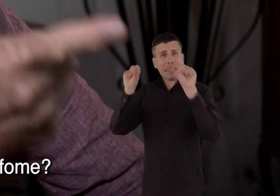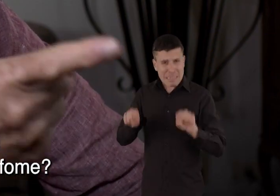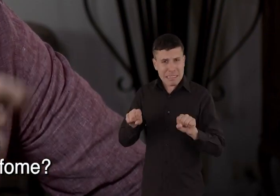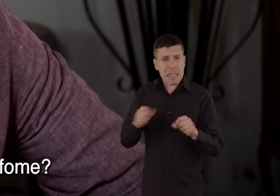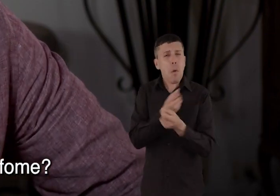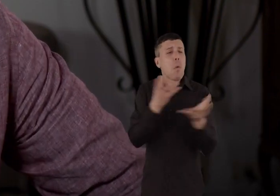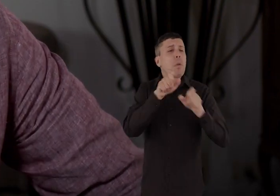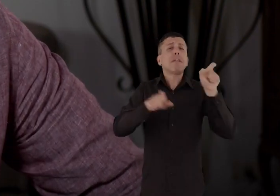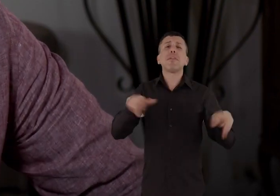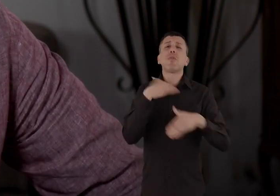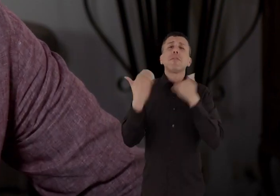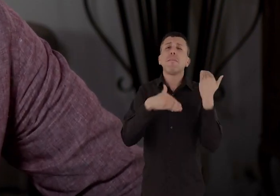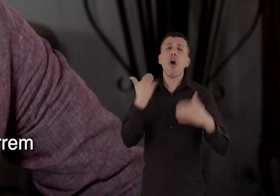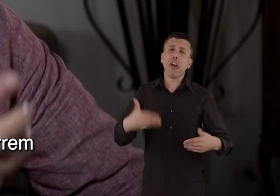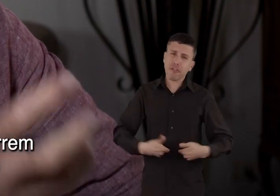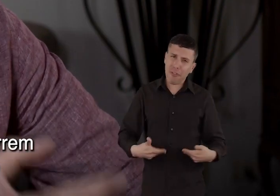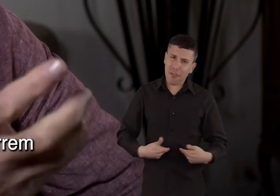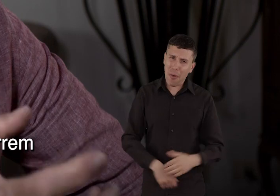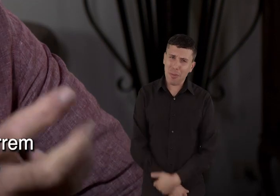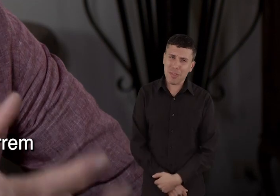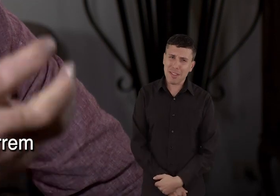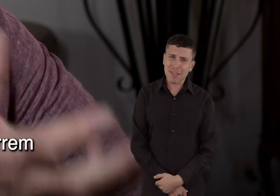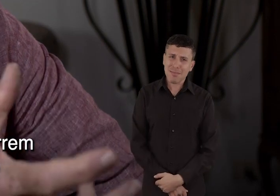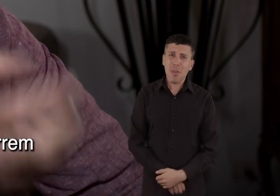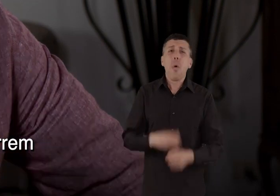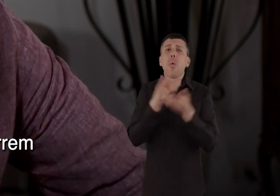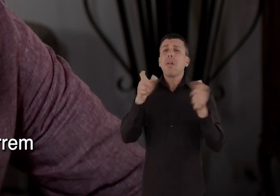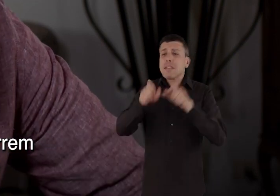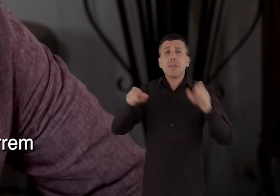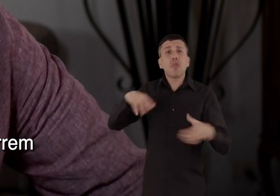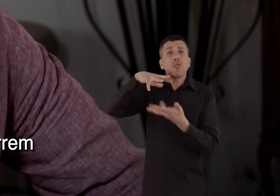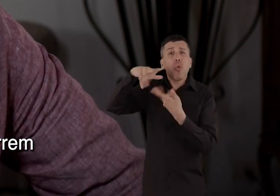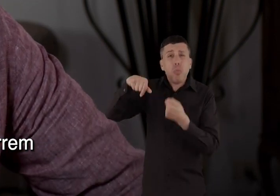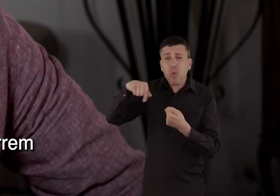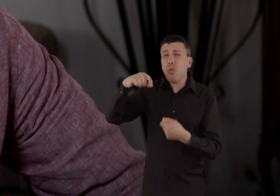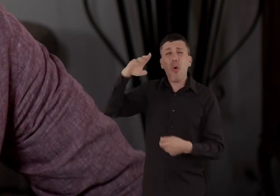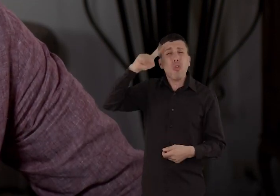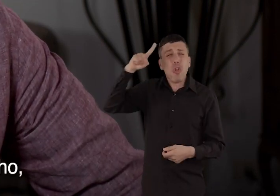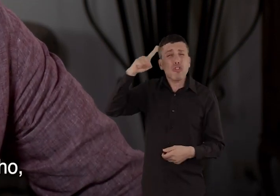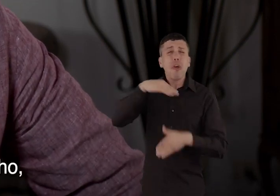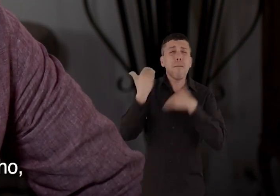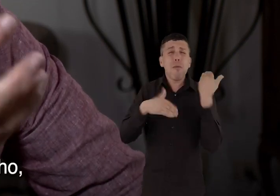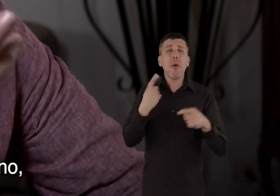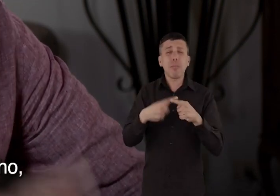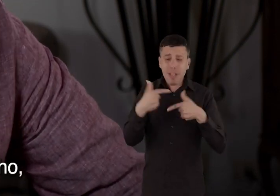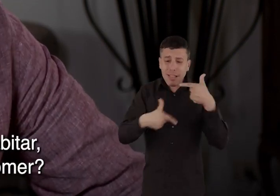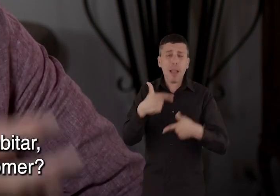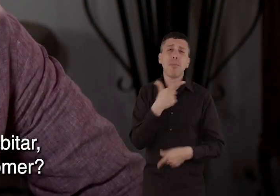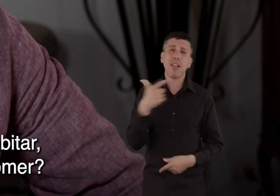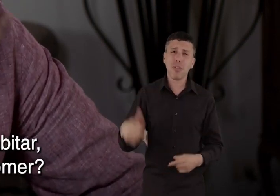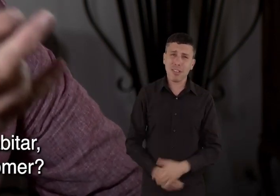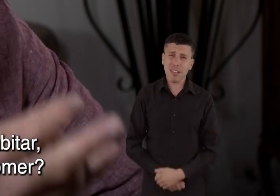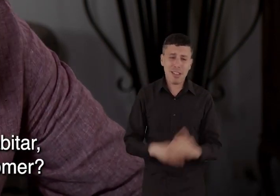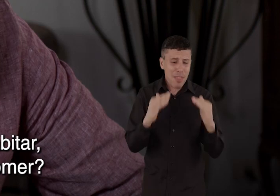matou de fome? Quantas pessoas morrem por dia no mundo por não terem